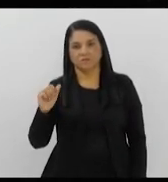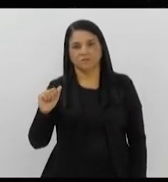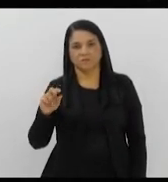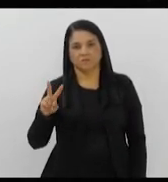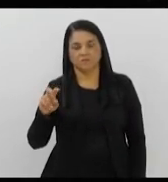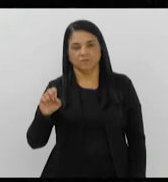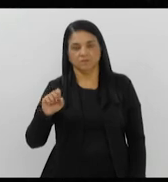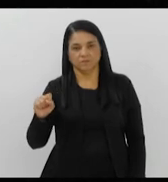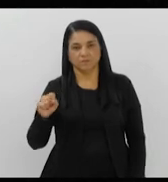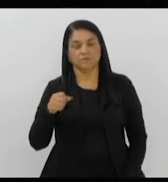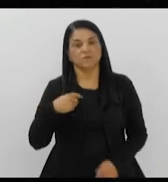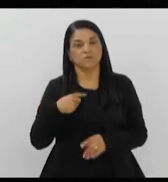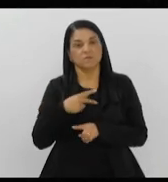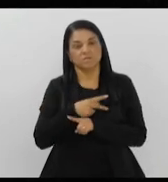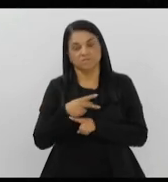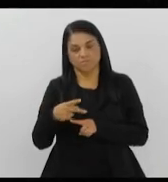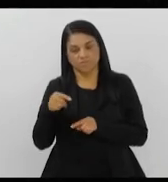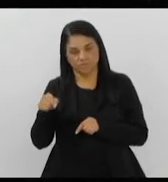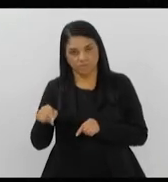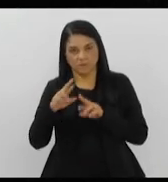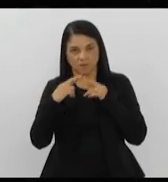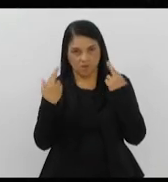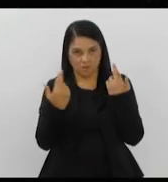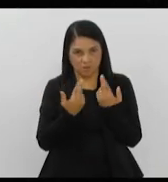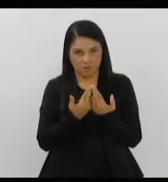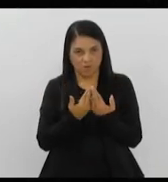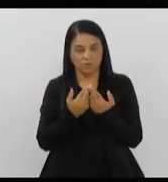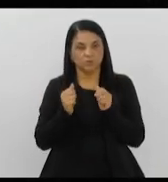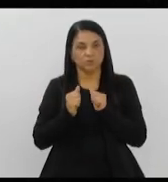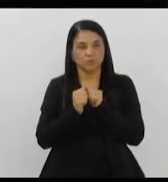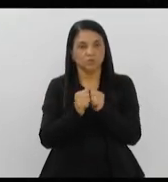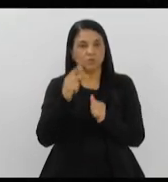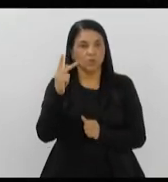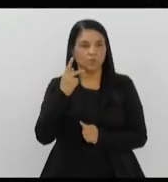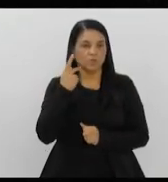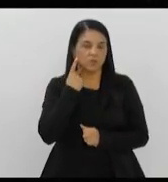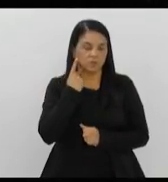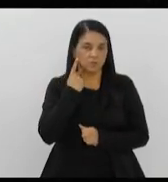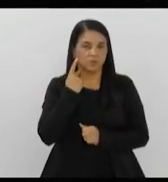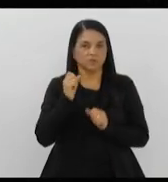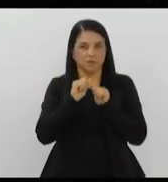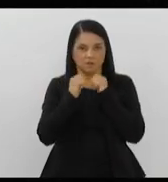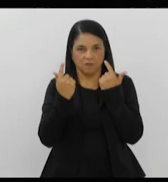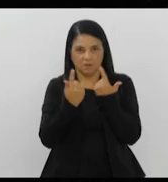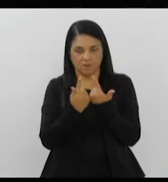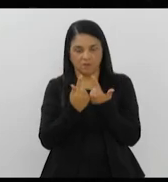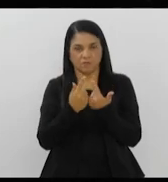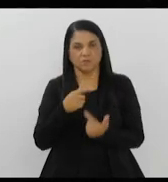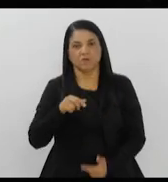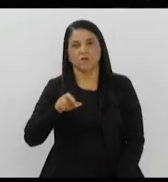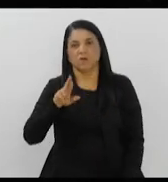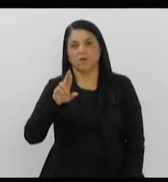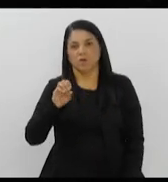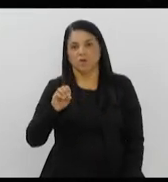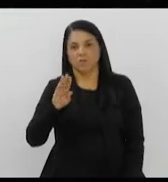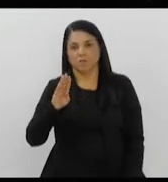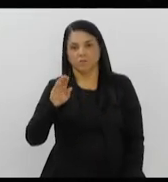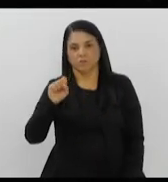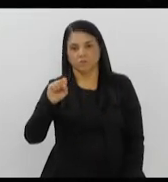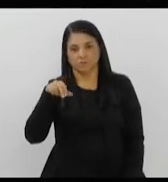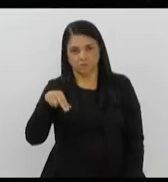com o nosso procurador do procurador da Assembleia, doutor Robson, foi